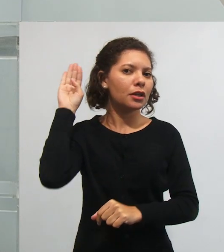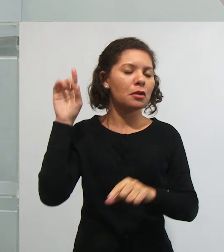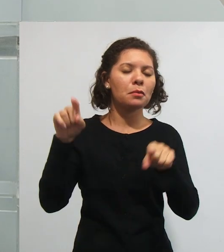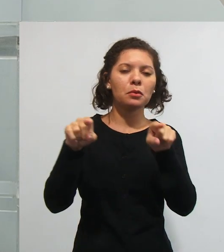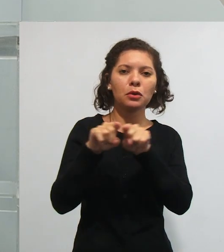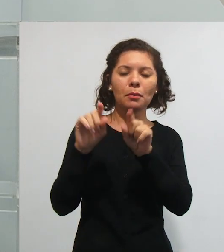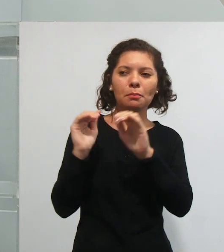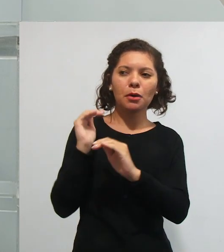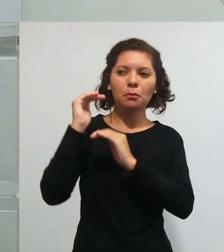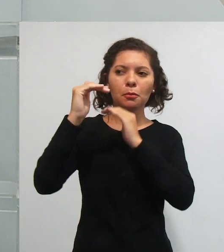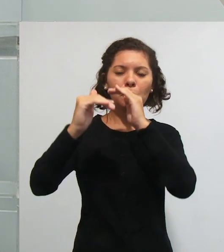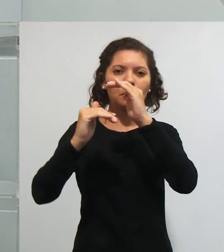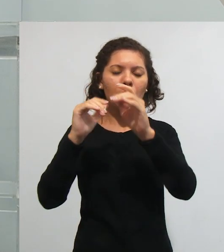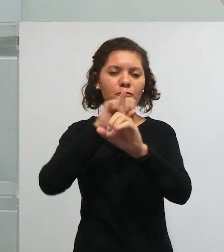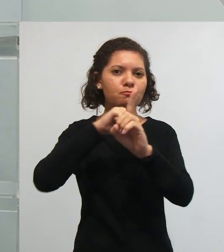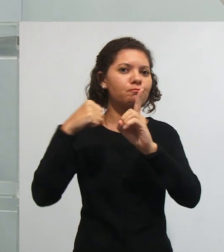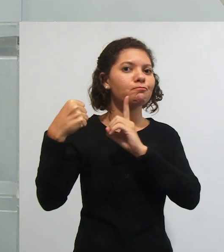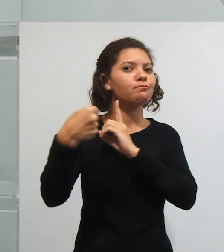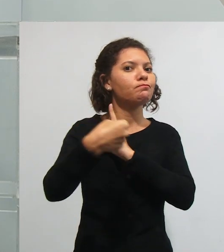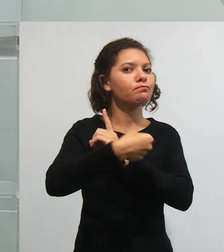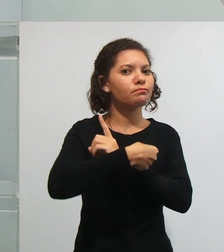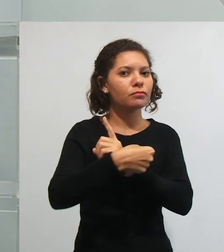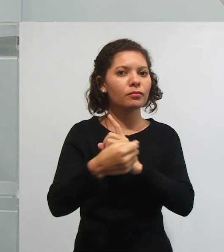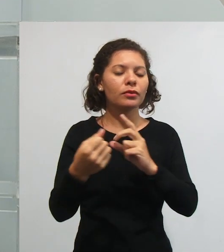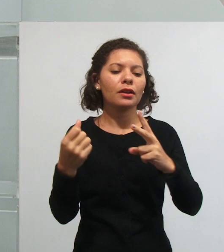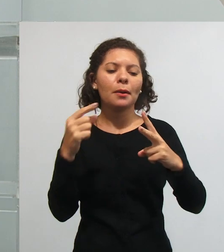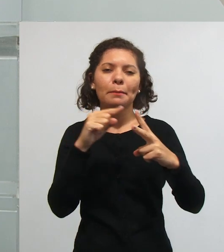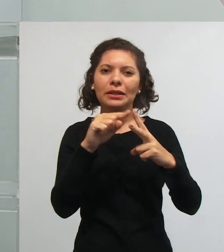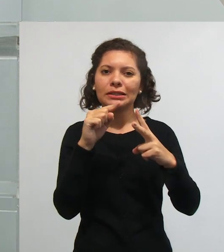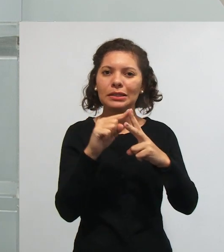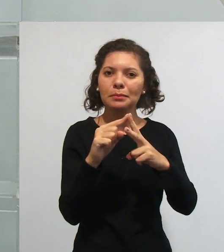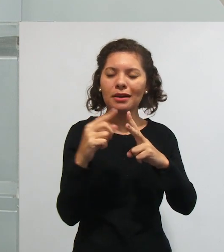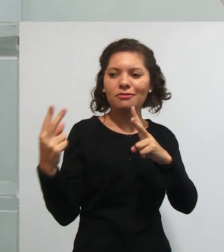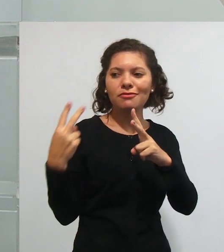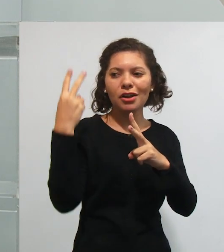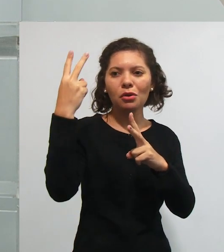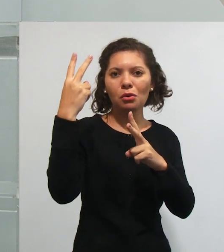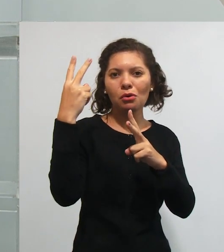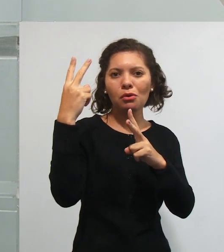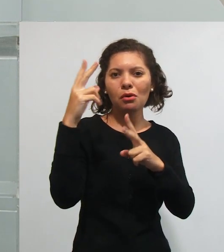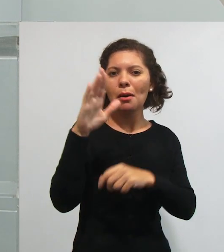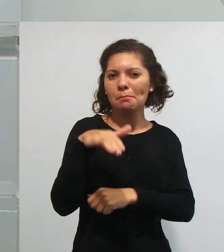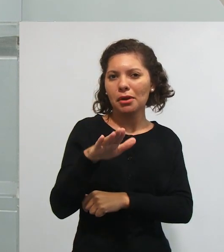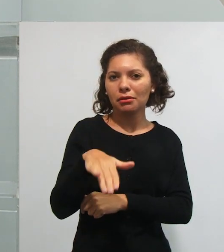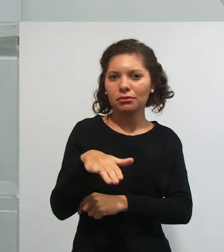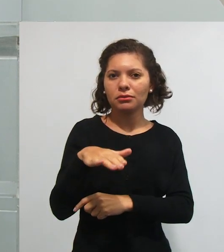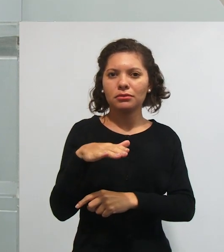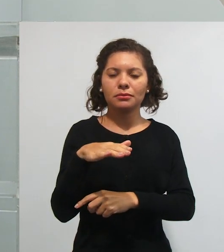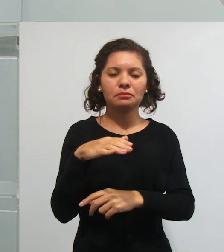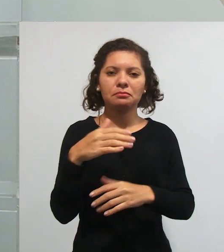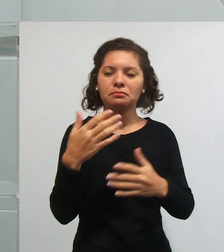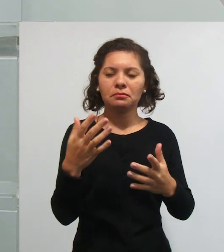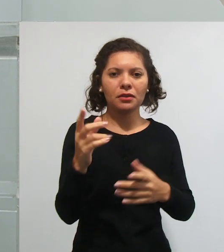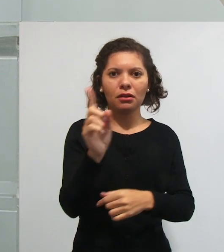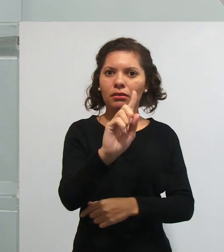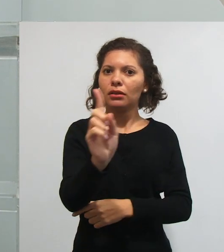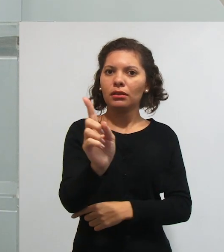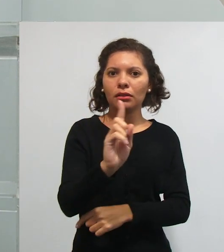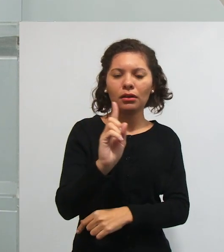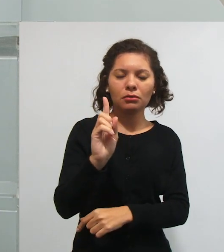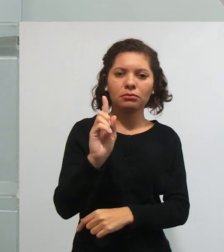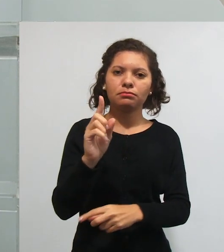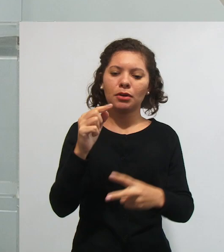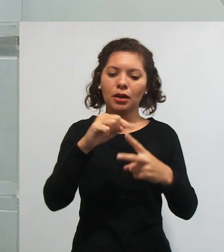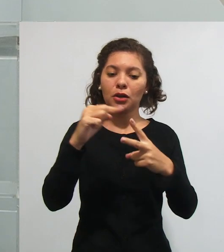é uma pesquisa básica, então ela tem menos valor científico do que uma aplicada. Não é esse tipo de julgamento que deve ser feito. É